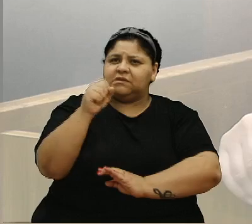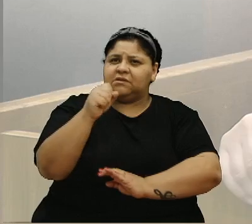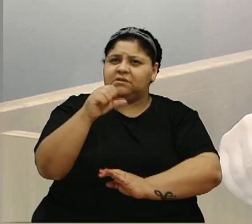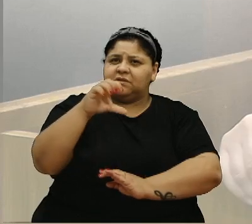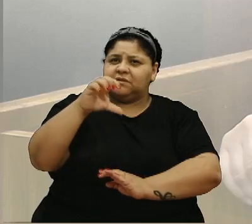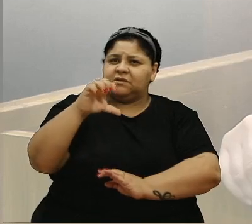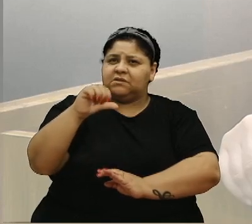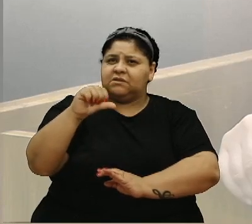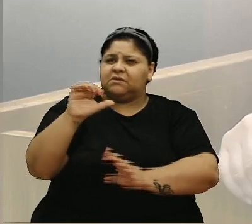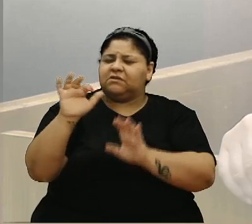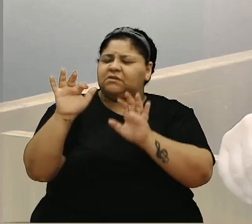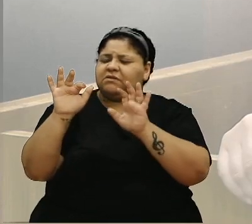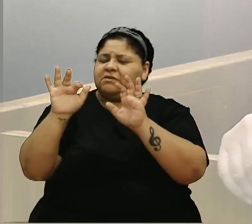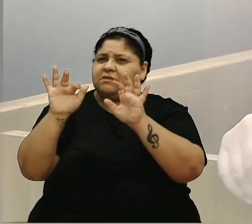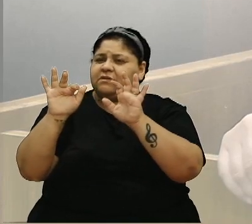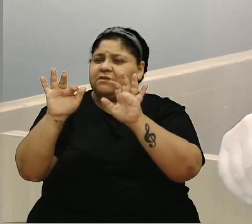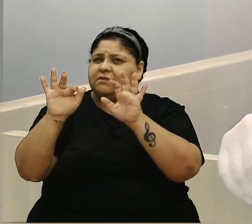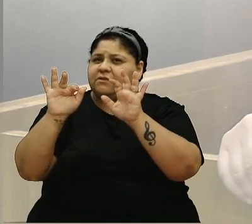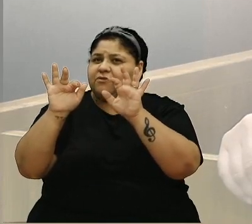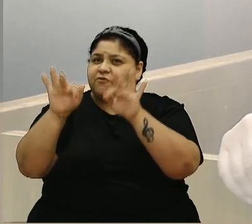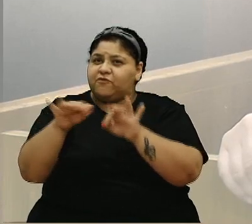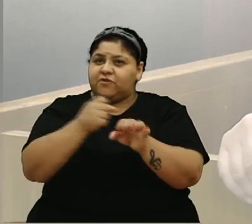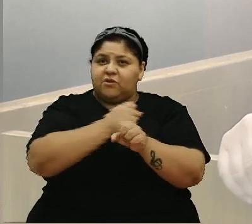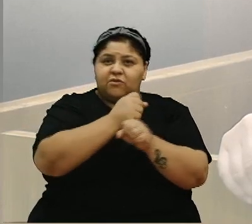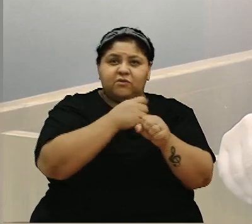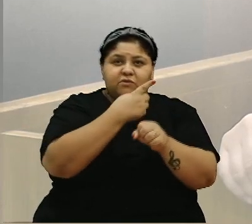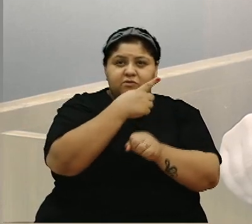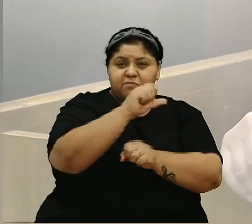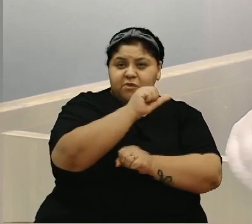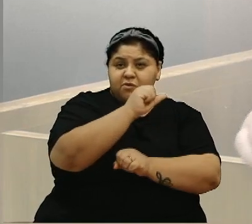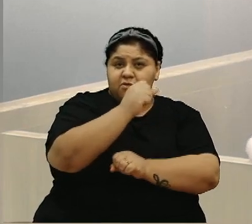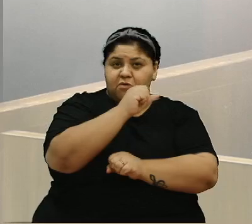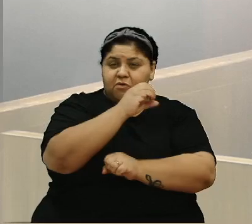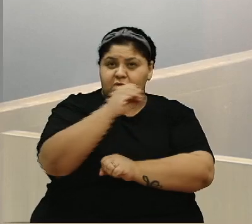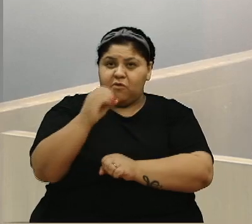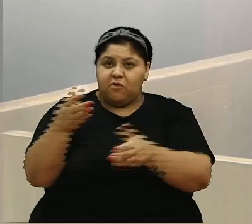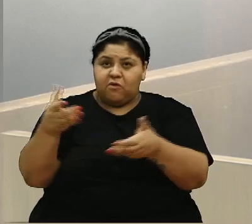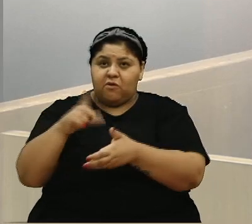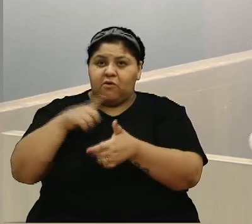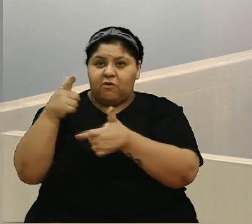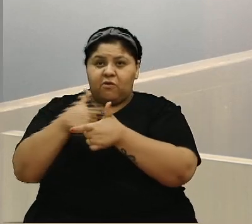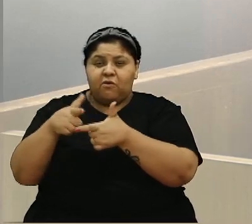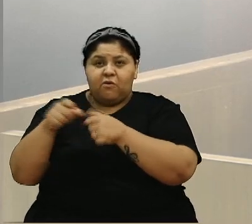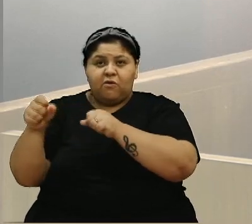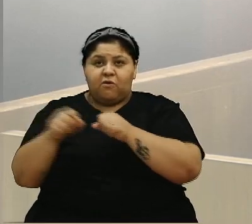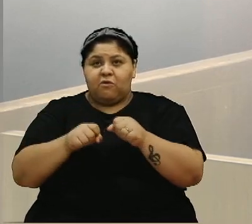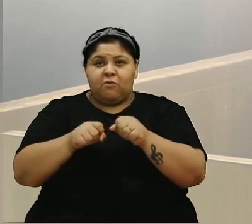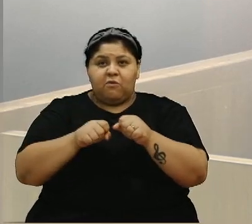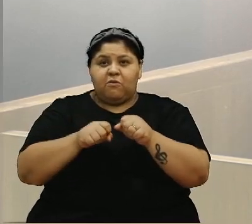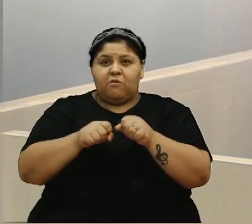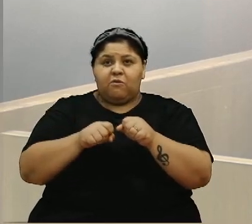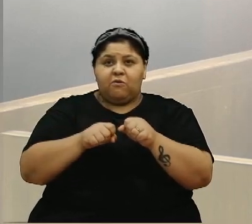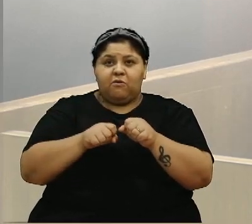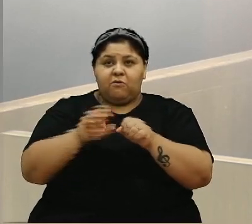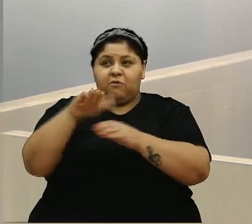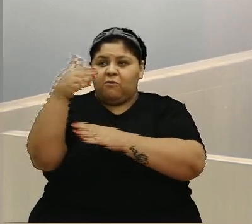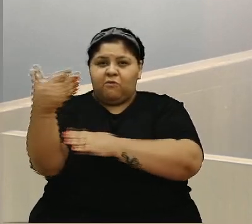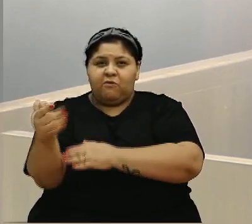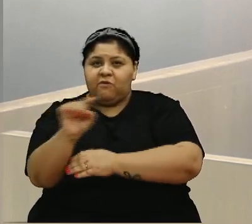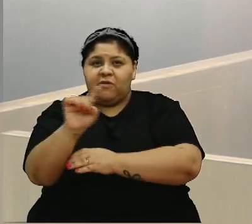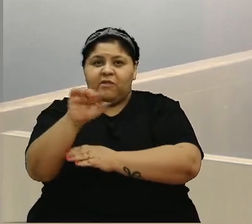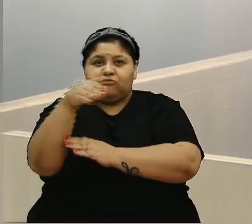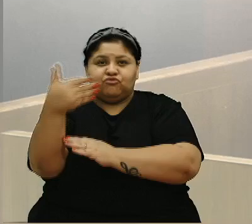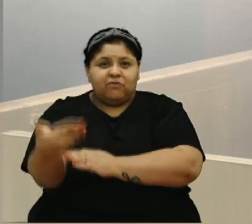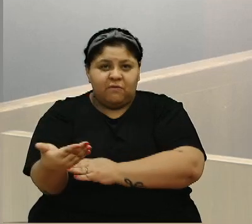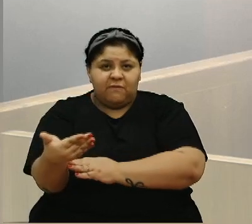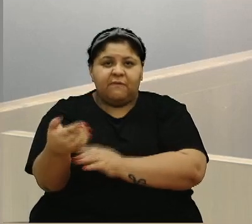1890, lá no final de 1800. E agora tem esse problema que pode vir abaixo o patrimônio, mas não somente abaixo o